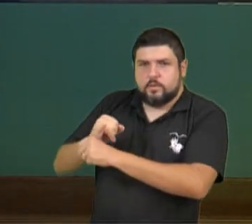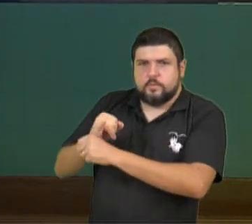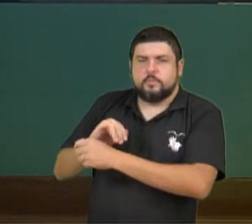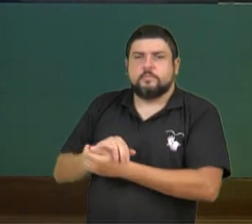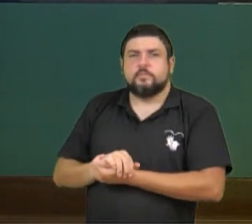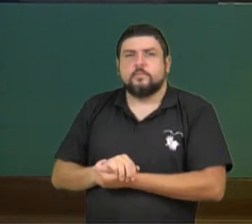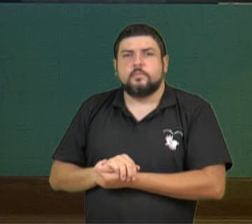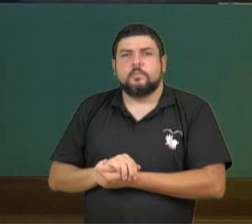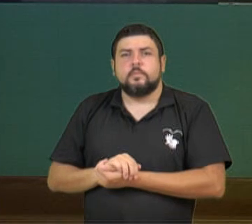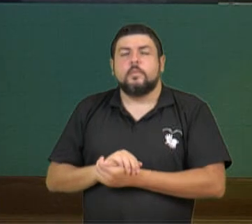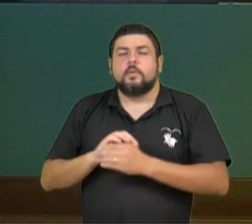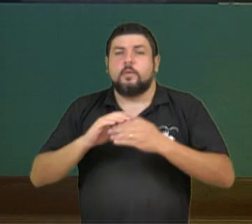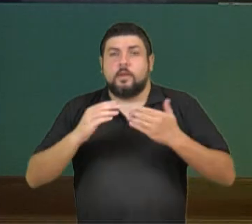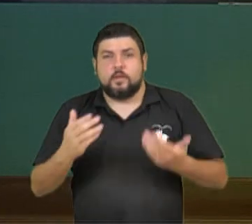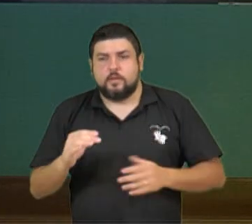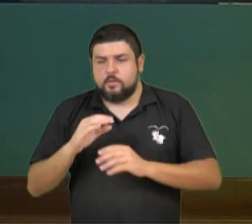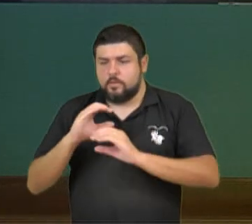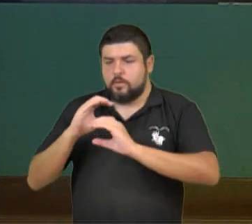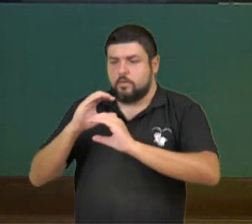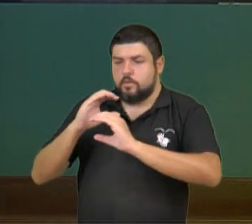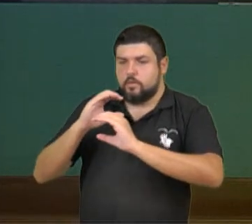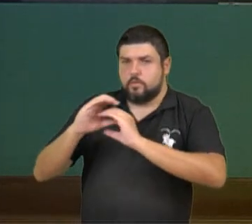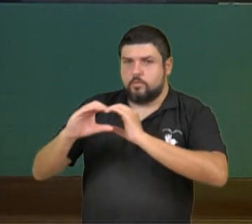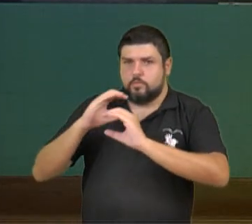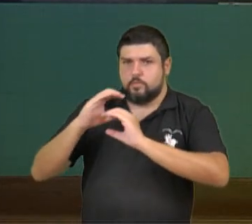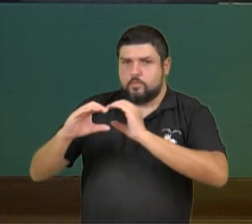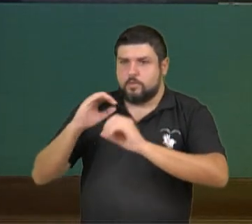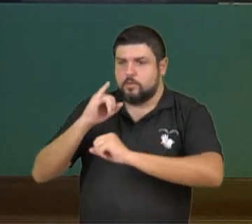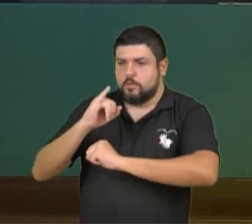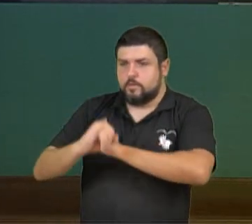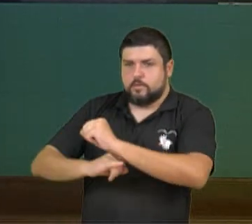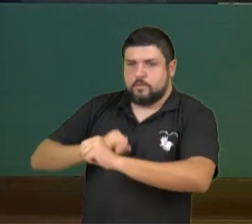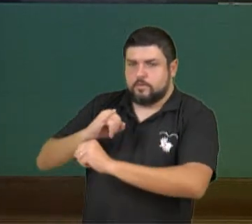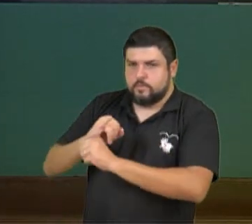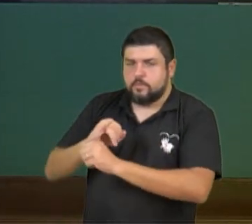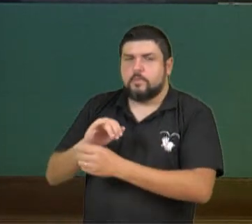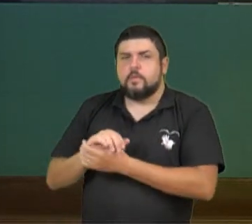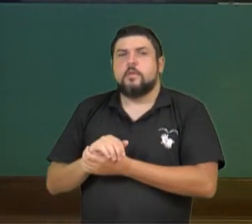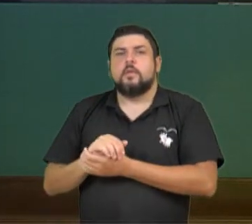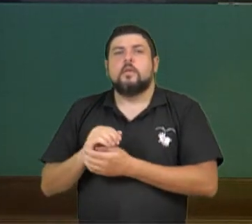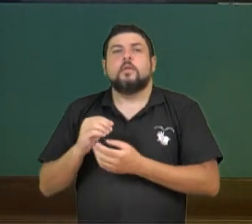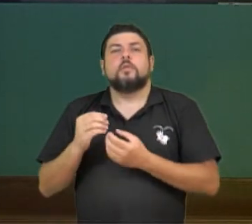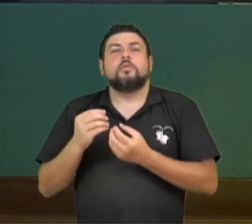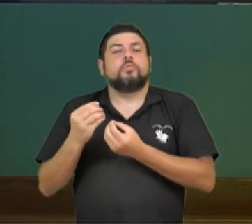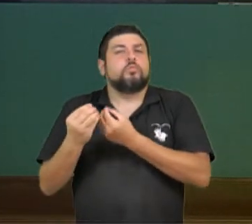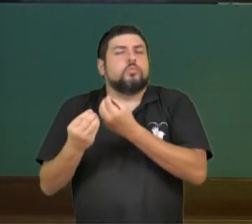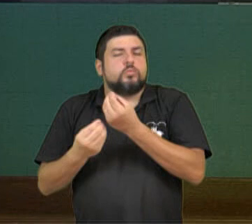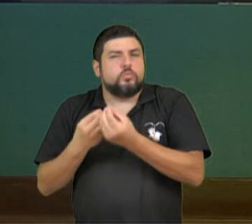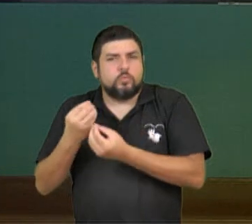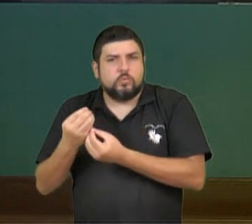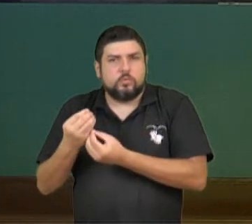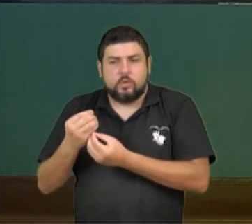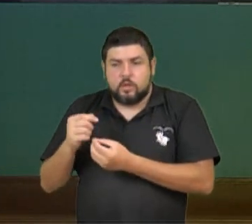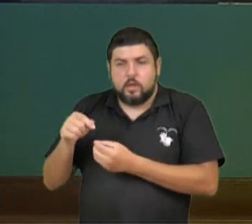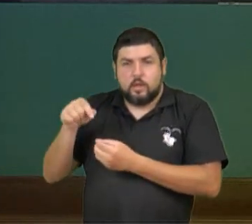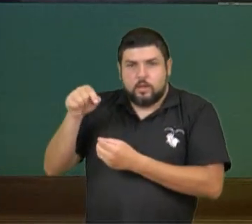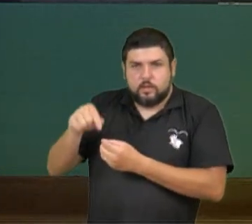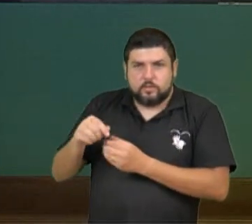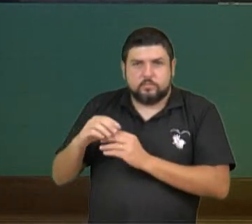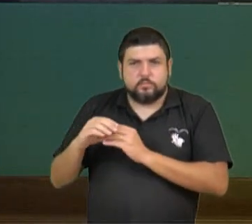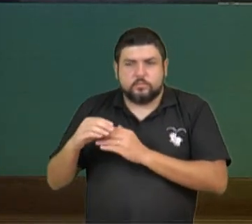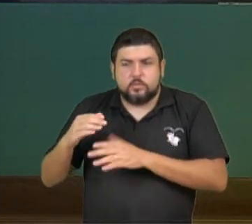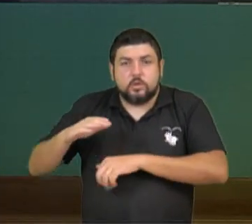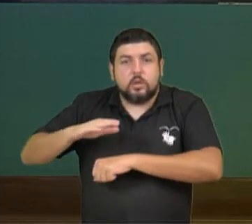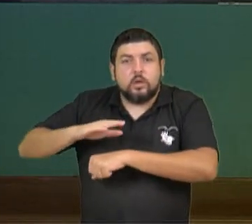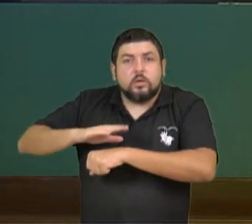esta comunicabilidade, então vamos trocar a palavra para ficar mais fácil, esta comunicabilidade, ela foi se acelerando